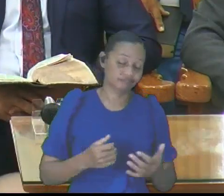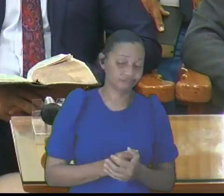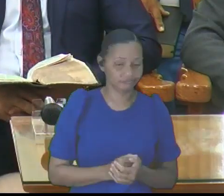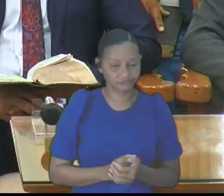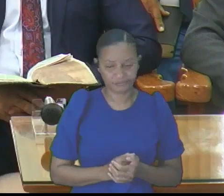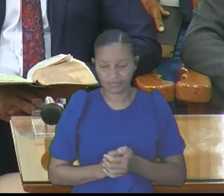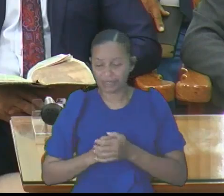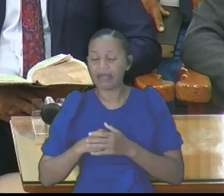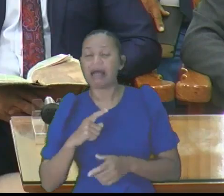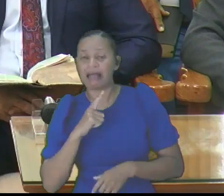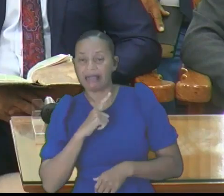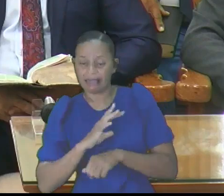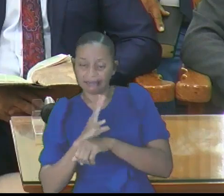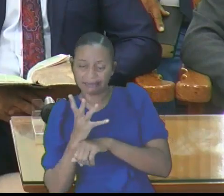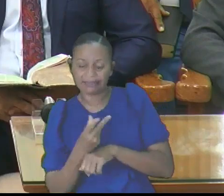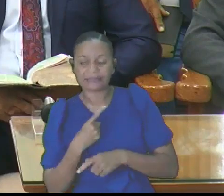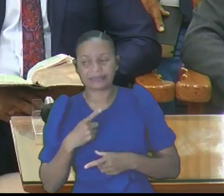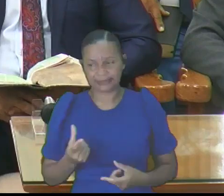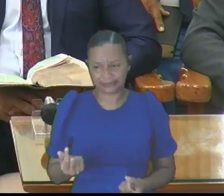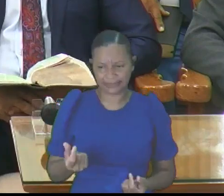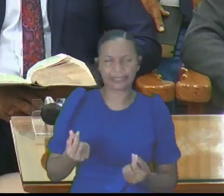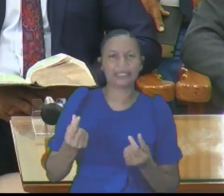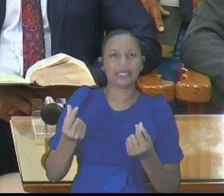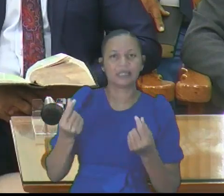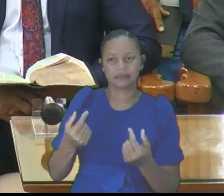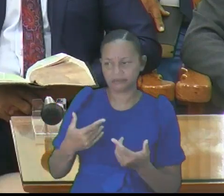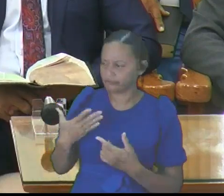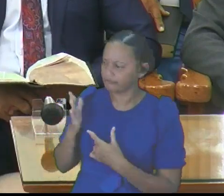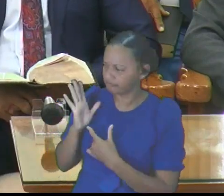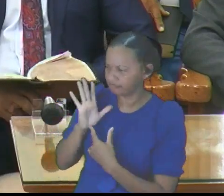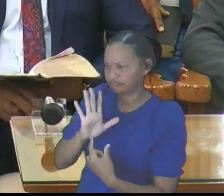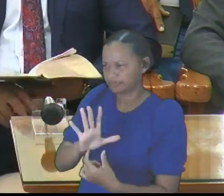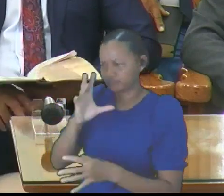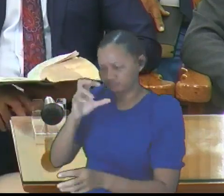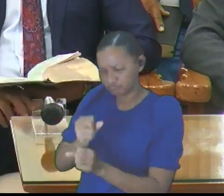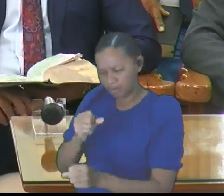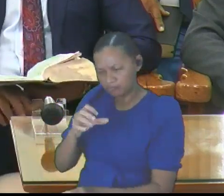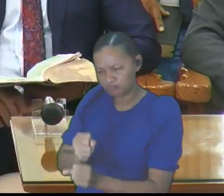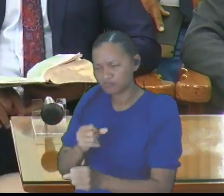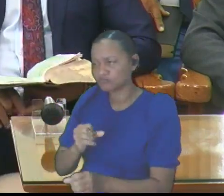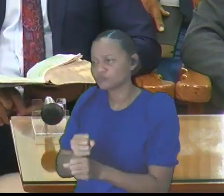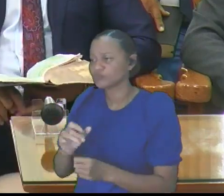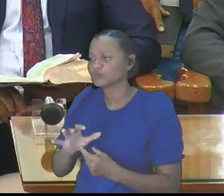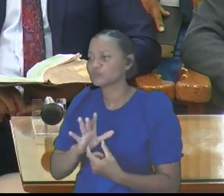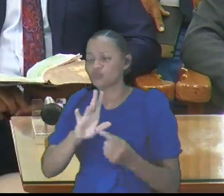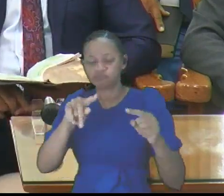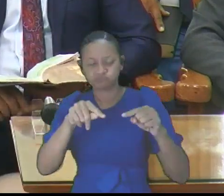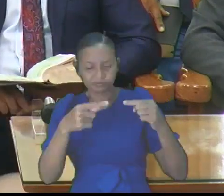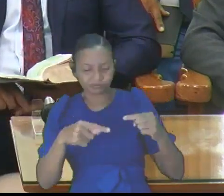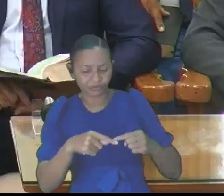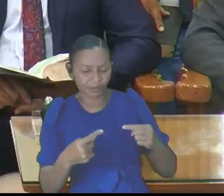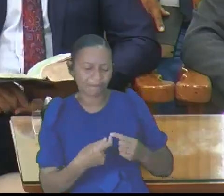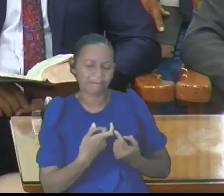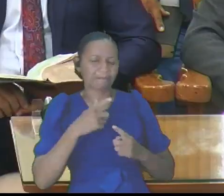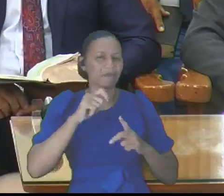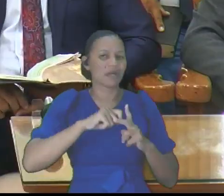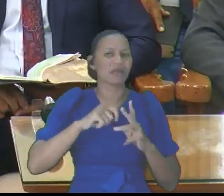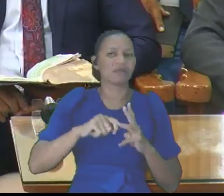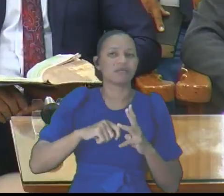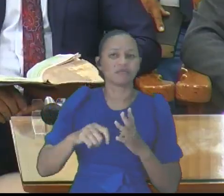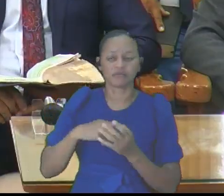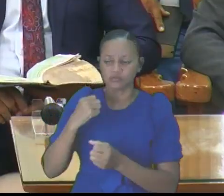mexe com valores. E ela tem que prestar contas anualmente, conforme o estatuto, ou mensalmente. O nosso